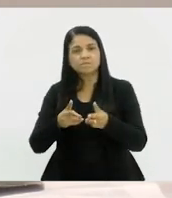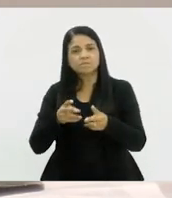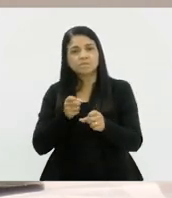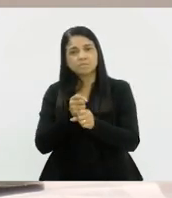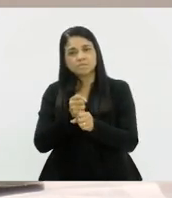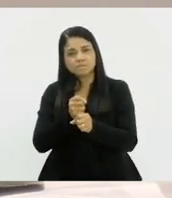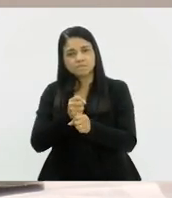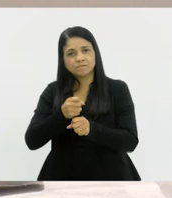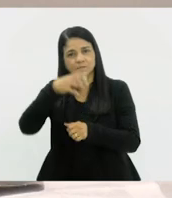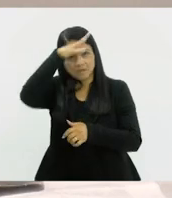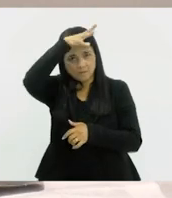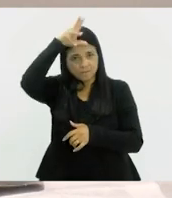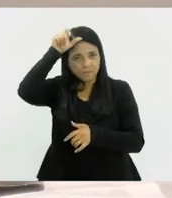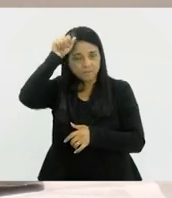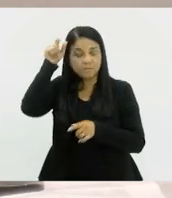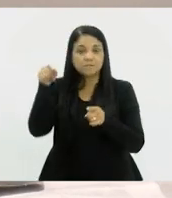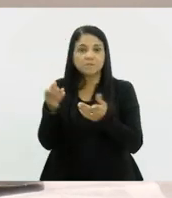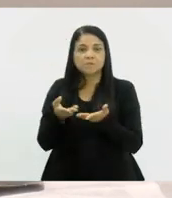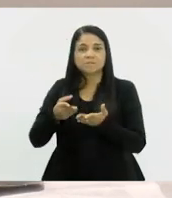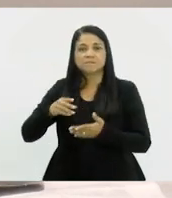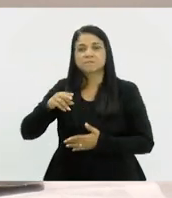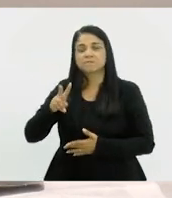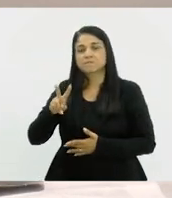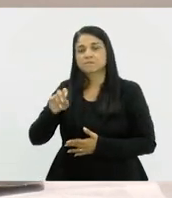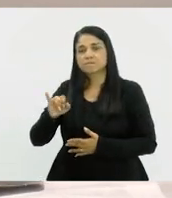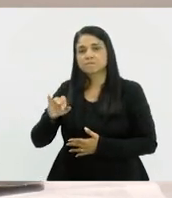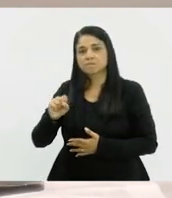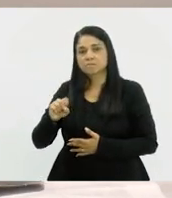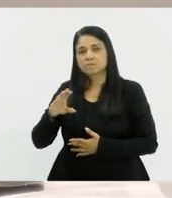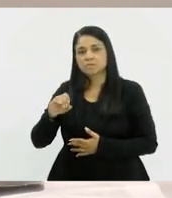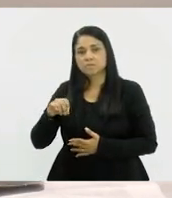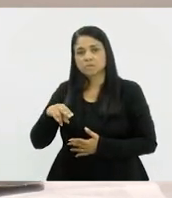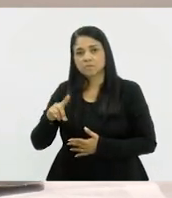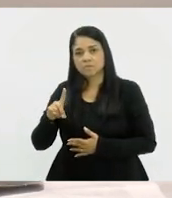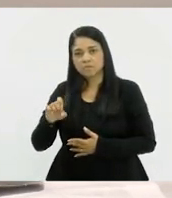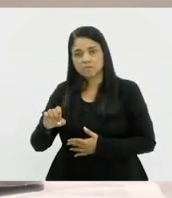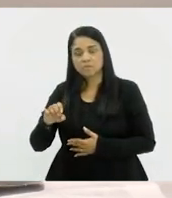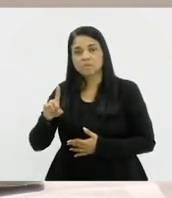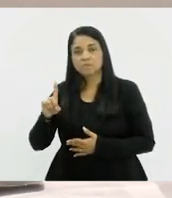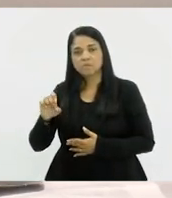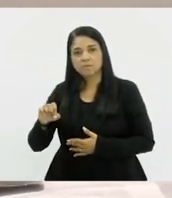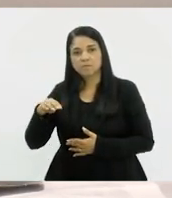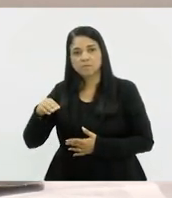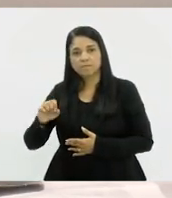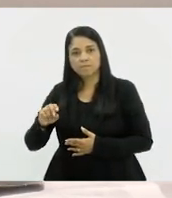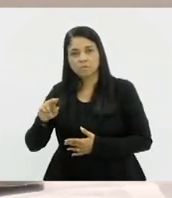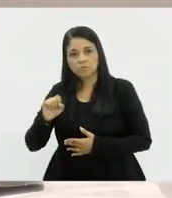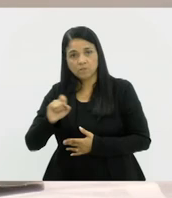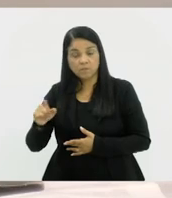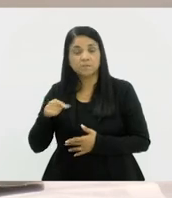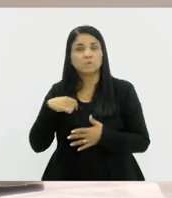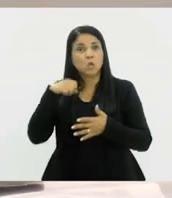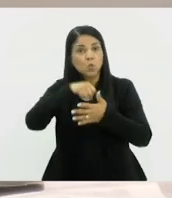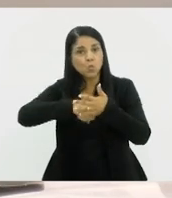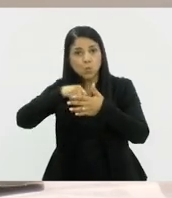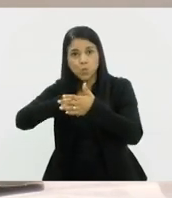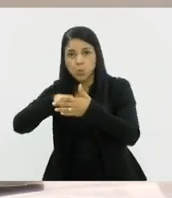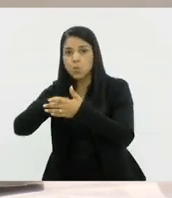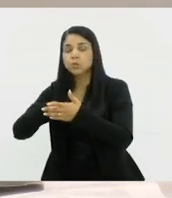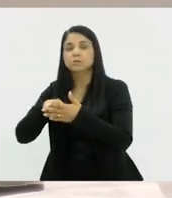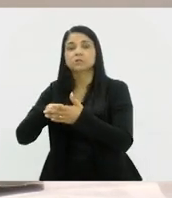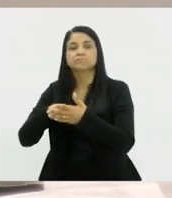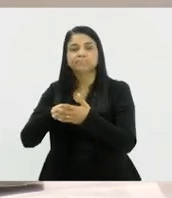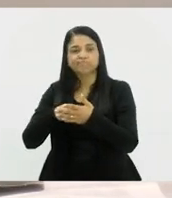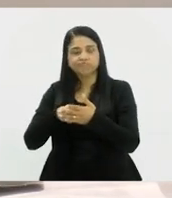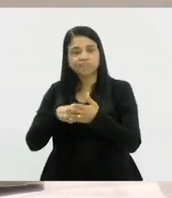Amazônia agora tá em Visconde Mauá isso é importante dizer que é uma droga que depois de muita luta foi reconhecida como uma